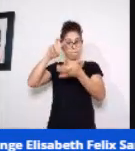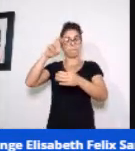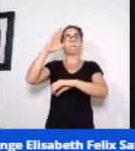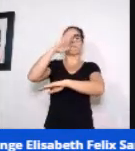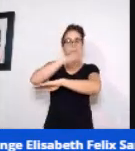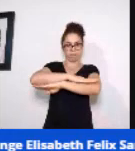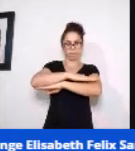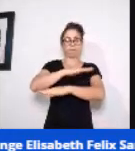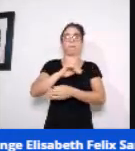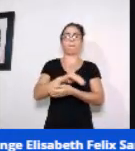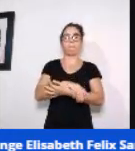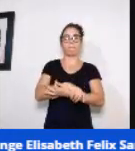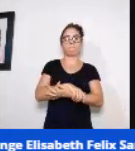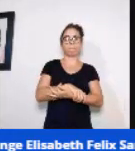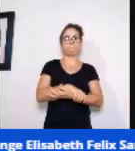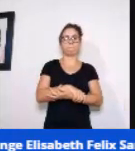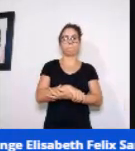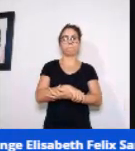gentileza.